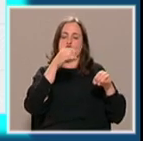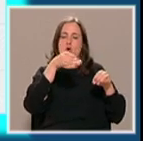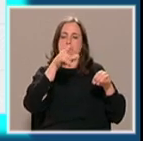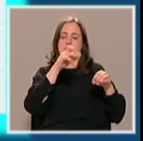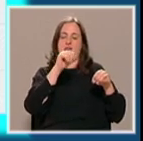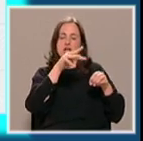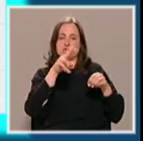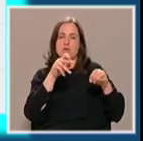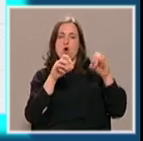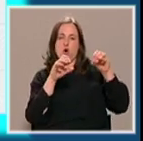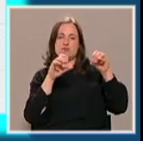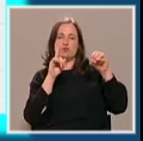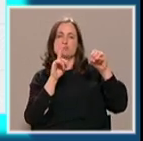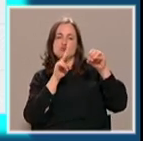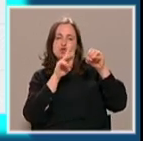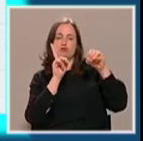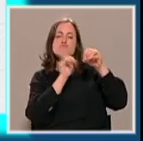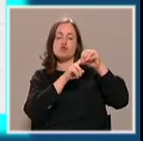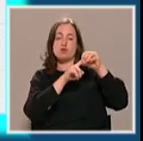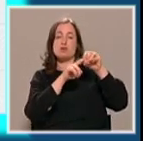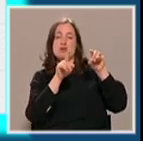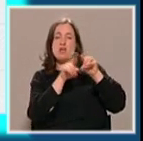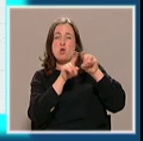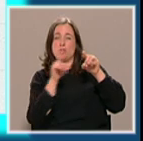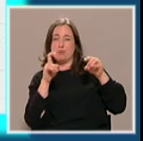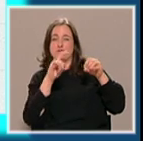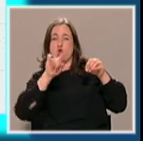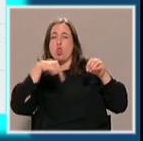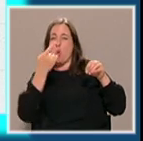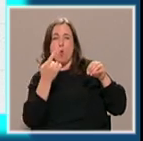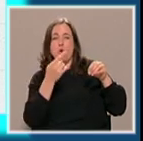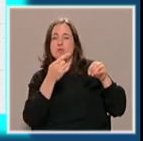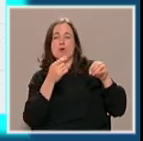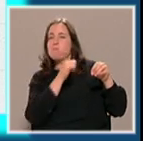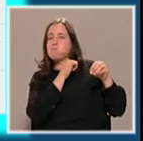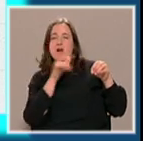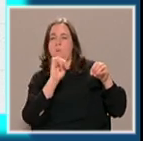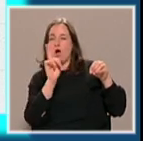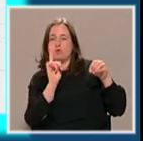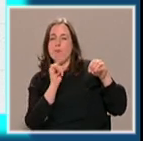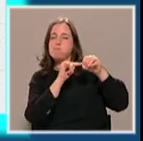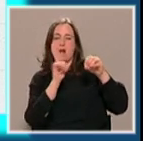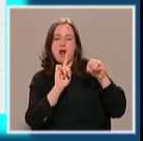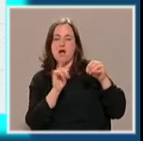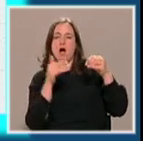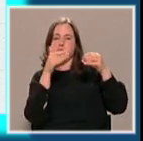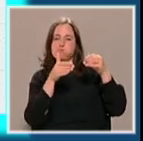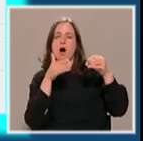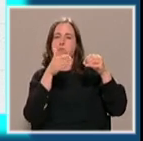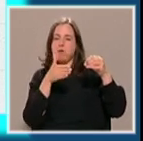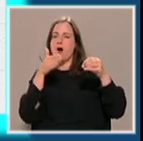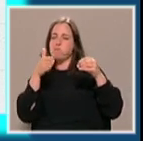oócito 2, impedindo que outro espermatozoide o consiga fazer. E neste momento forma-se